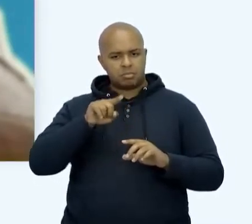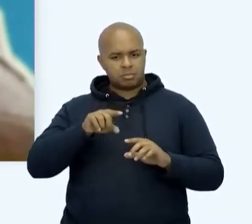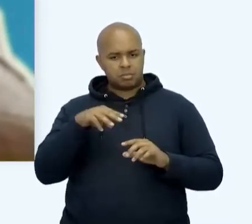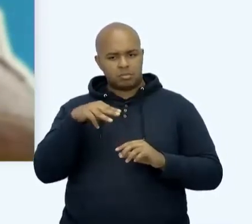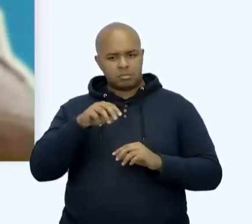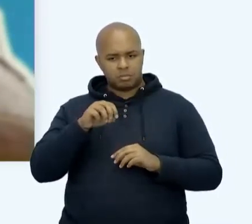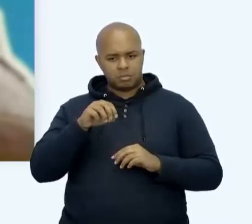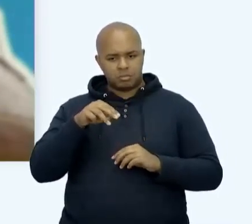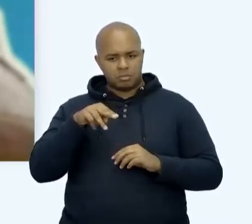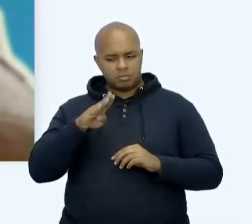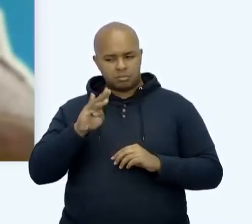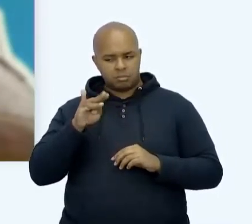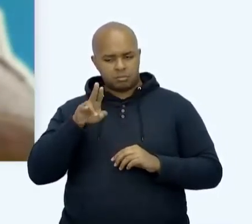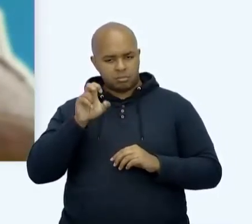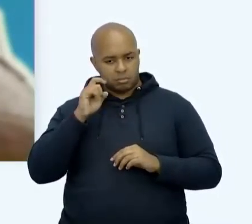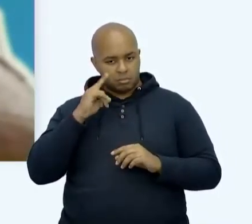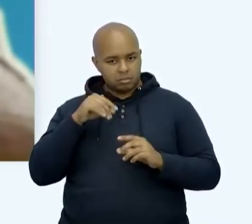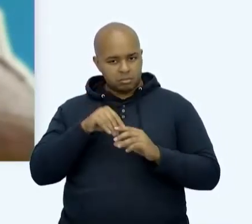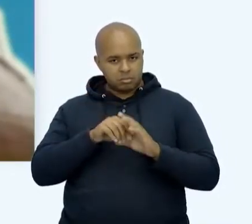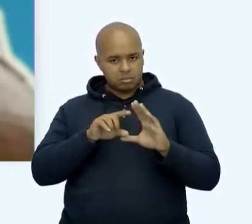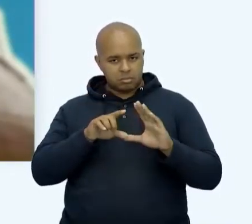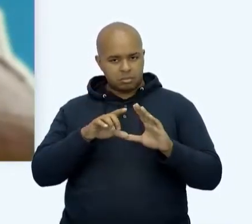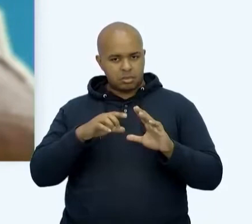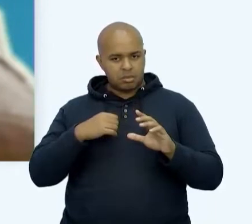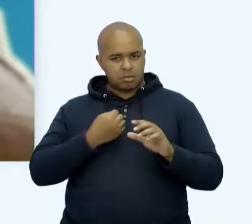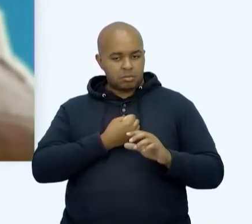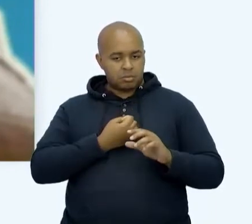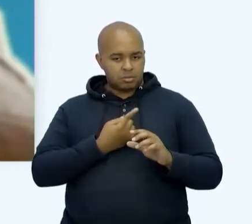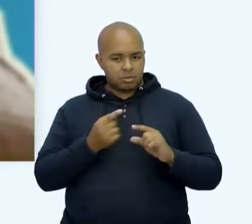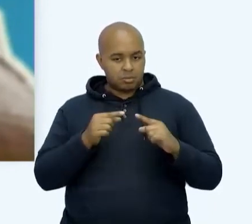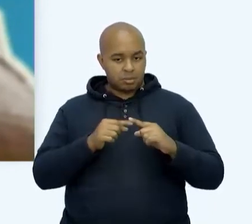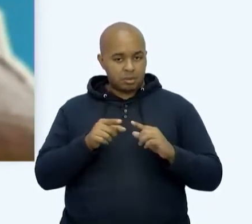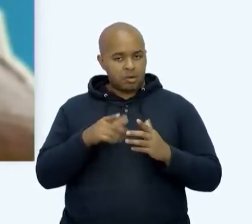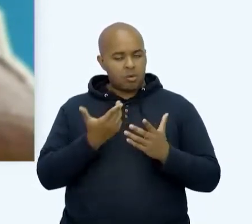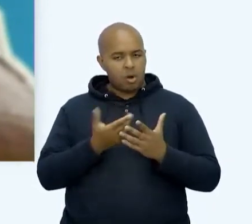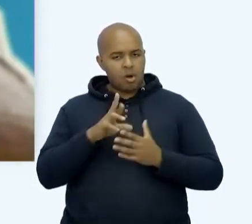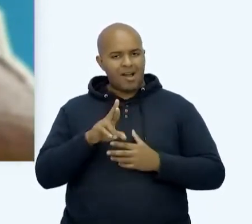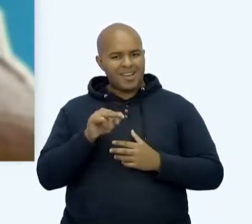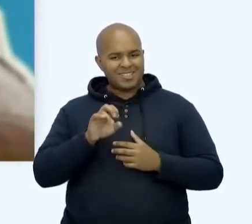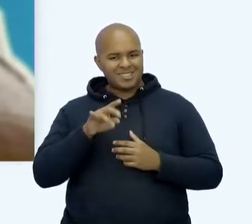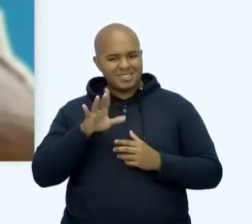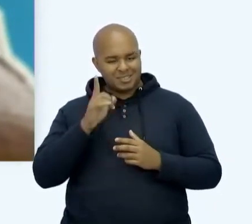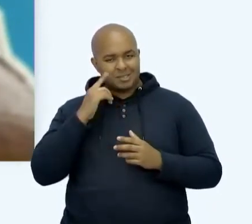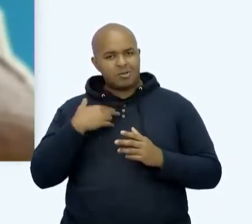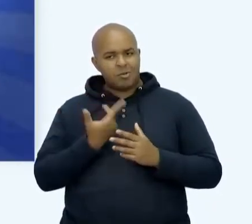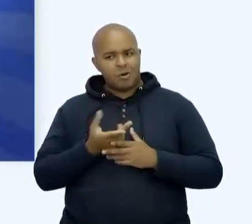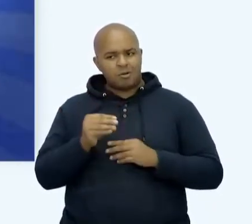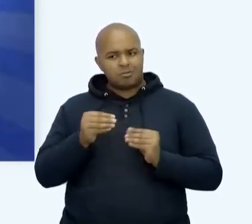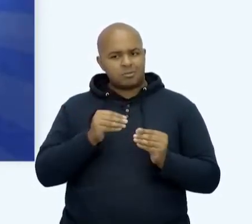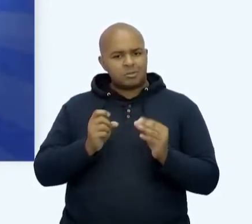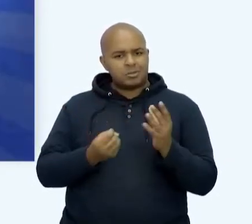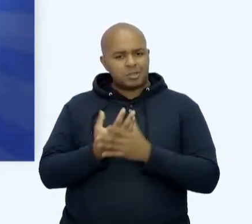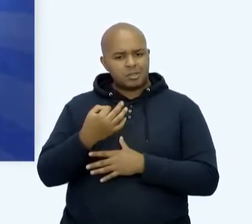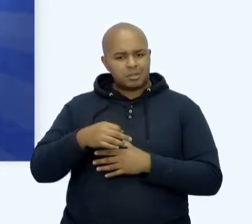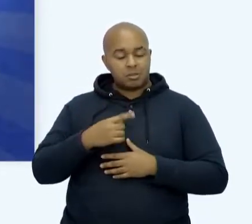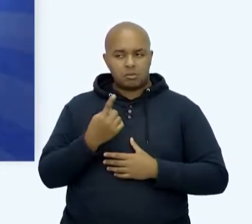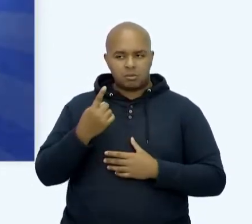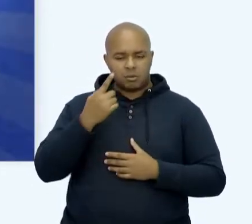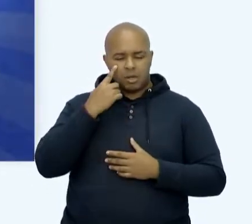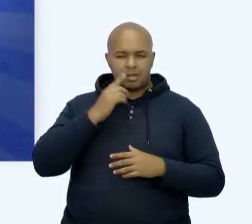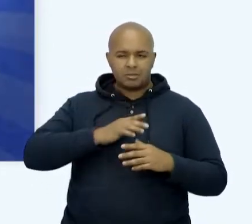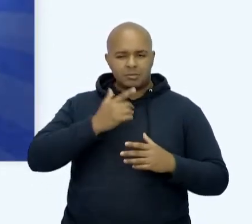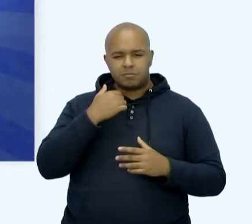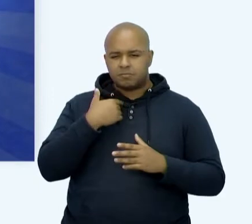de Möbius. No centro aparece a numeração correspondente à resina com a qual o material foi feito. O Uma vez eu